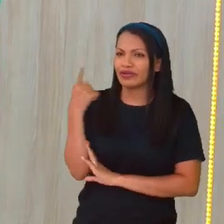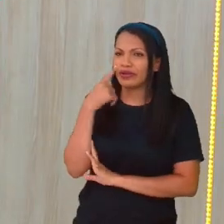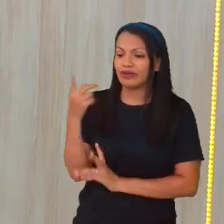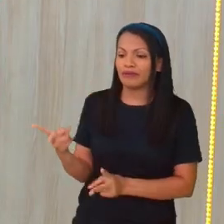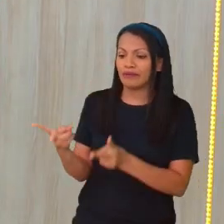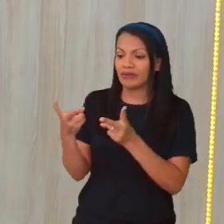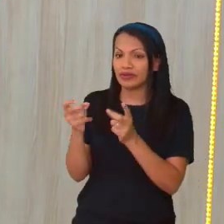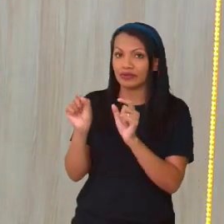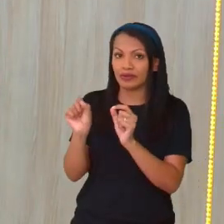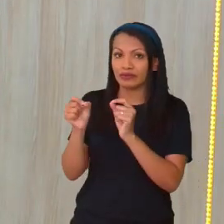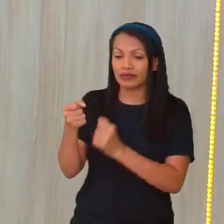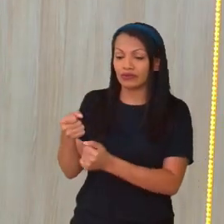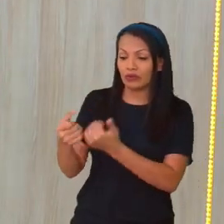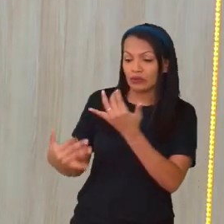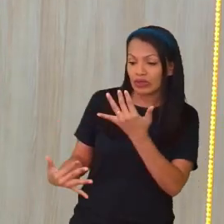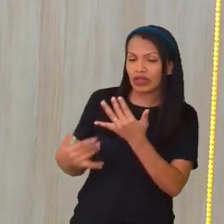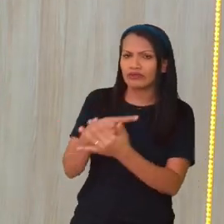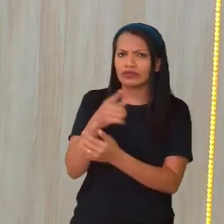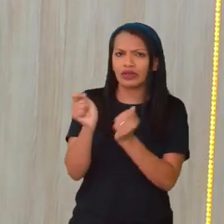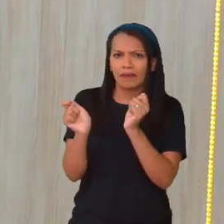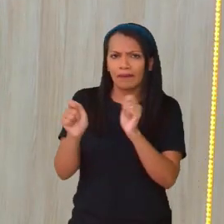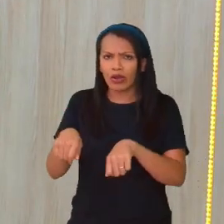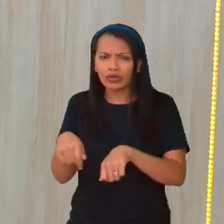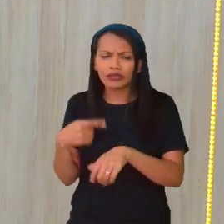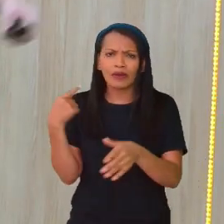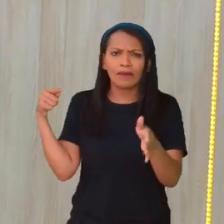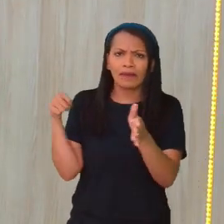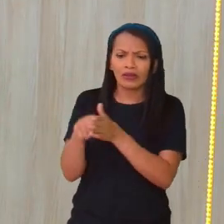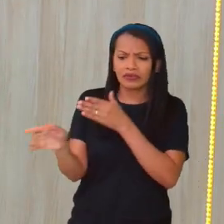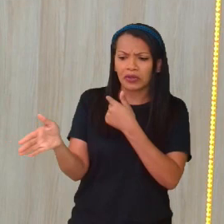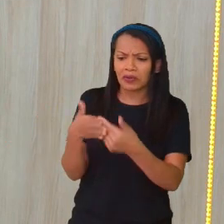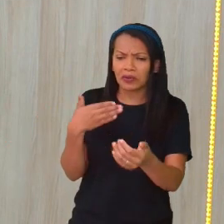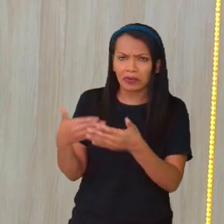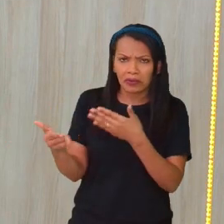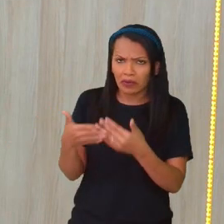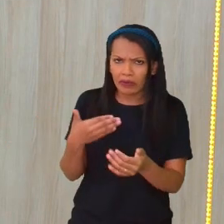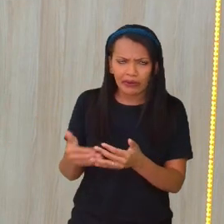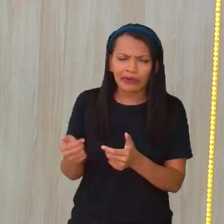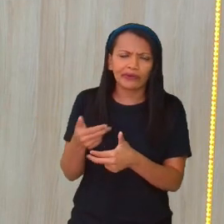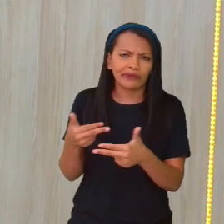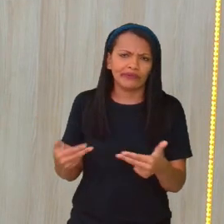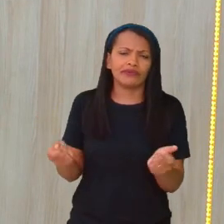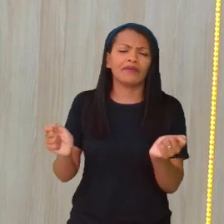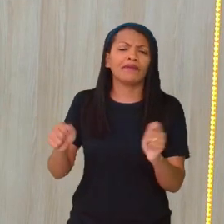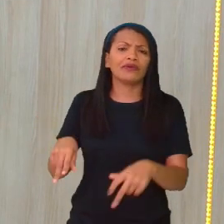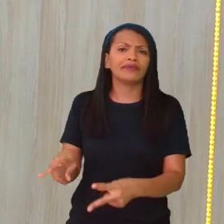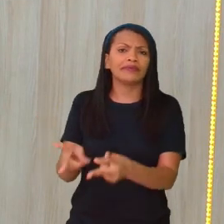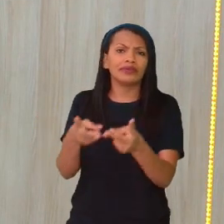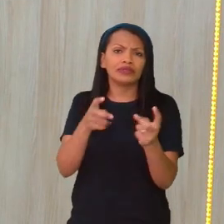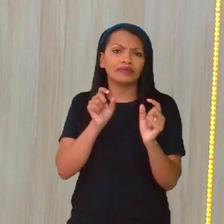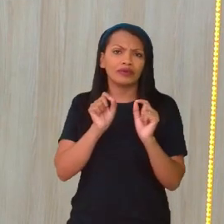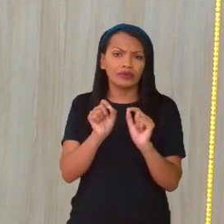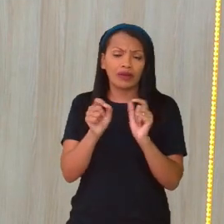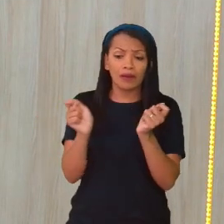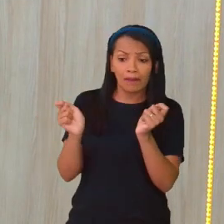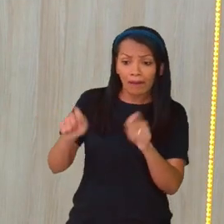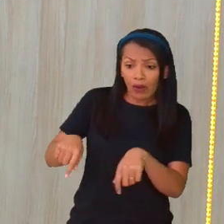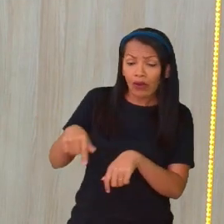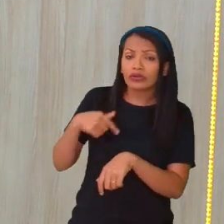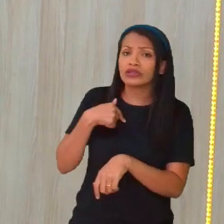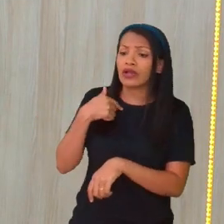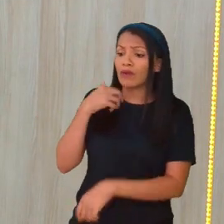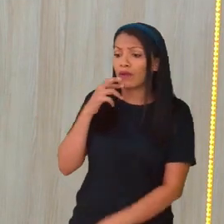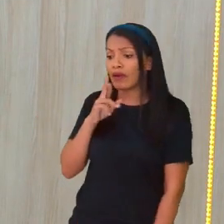que no chat vocês podem perguntar o que quiser, é claro, mas aí vocês vão perceber que tanto pode ser eu dando